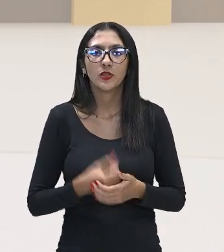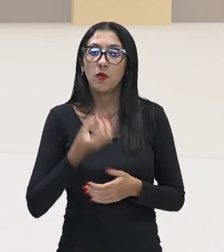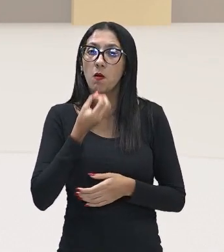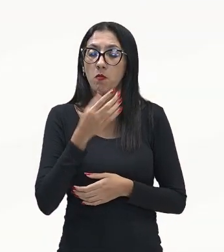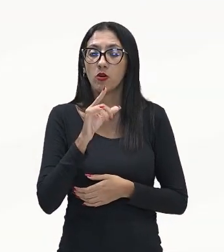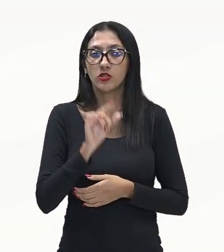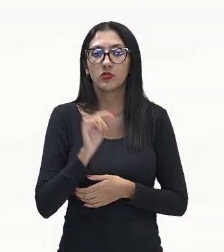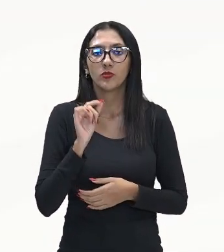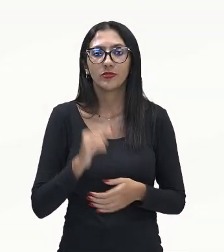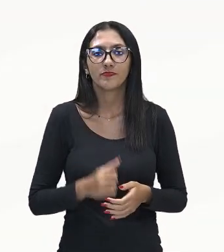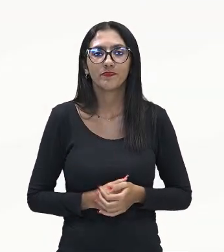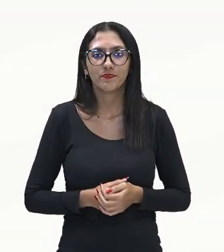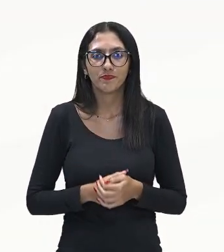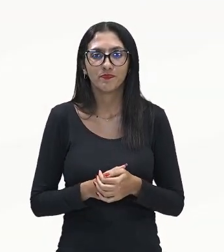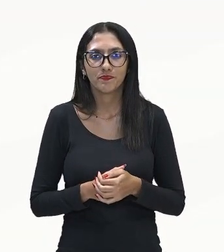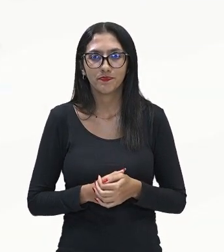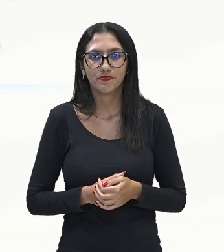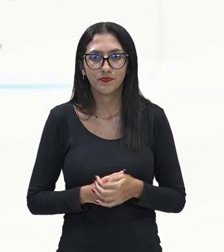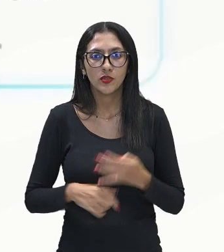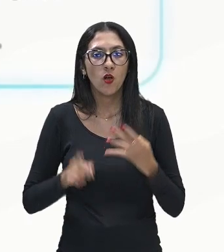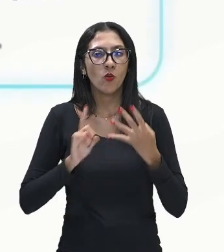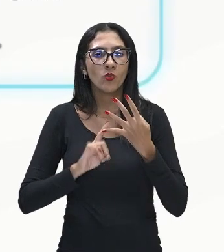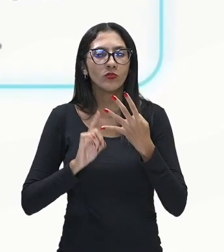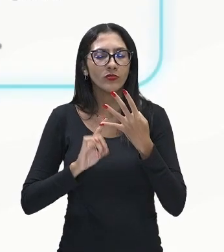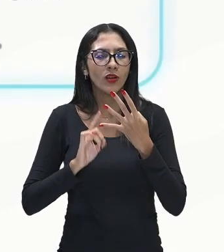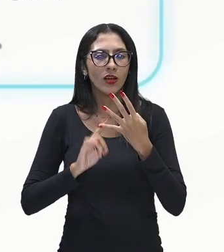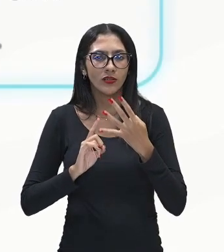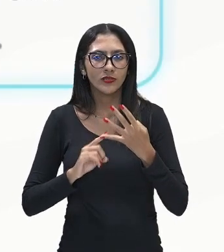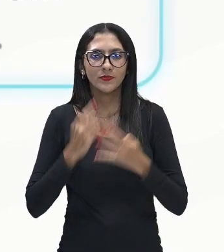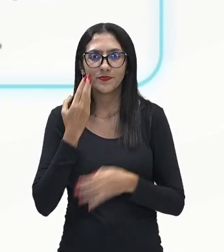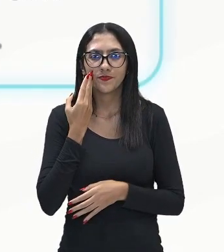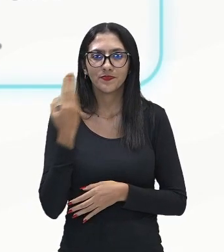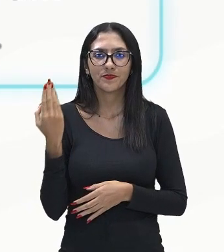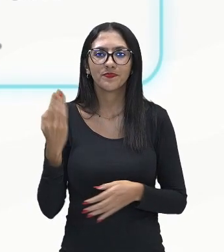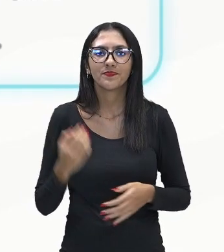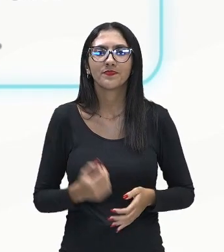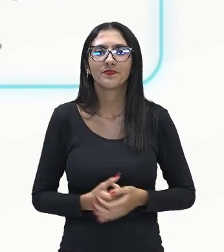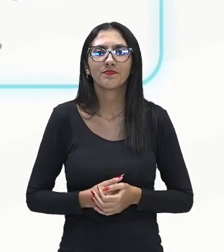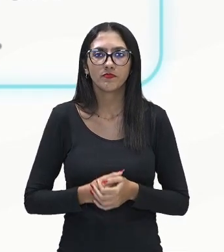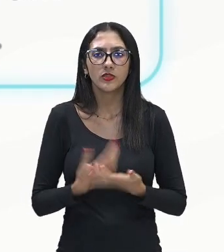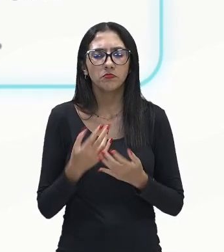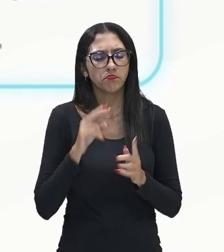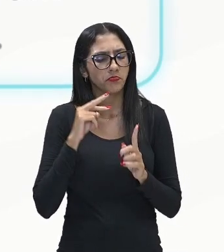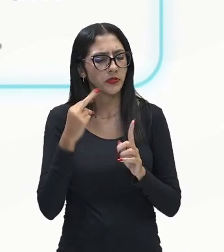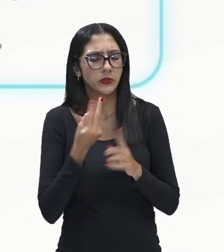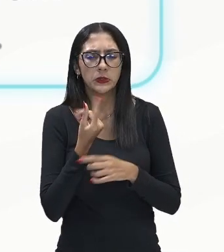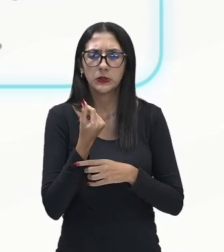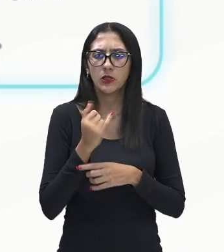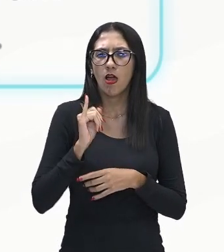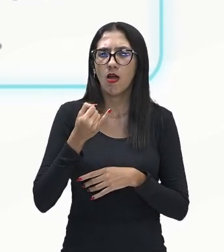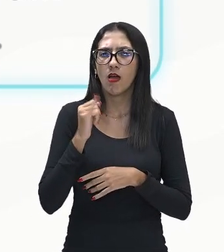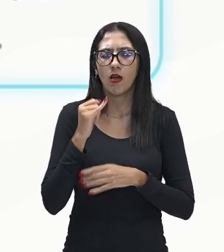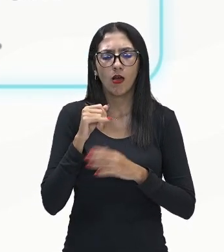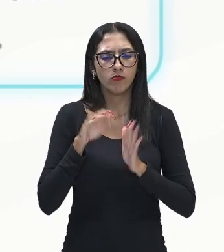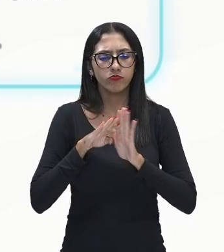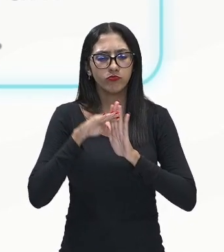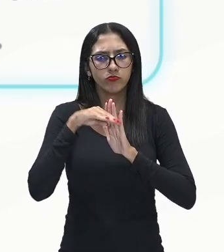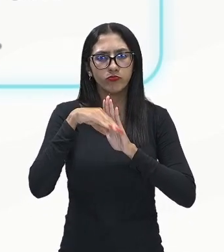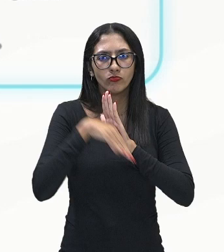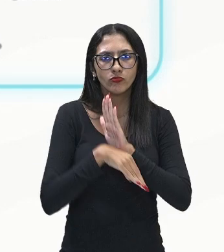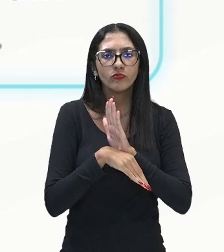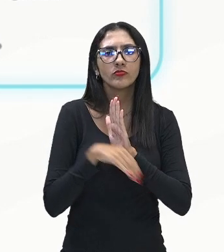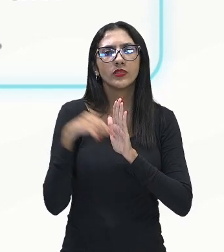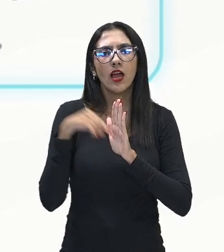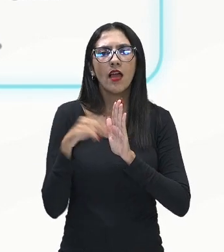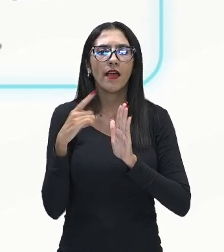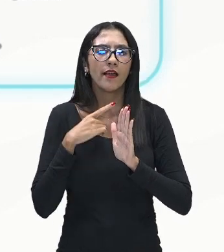O próximo são os fundos imobiliários. Com a perspectiva de juros em queda, os fundos imobiliários